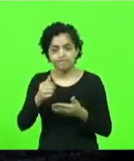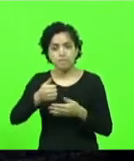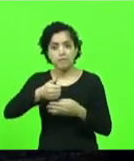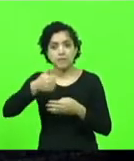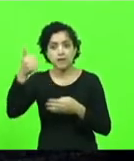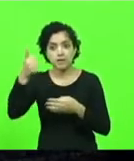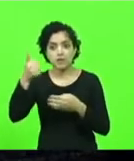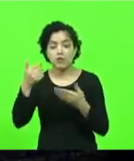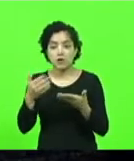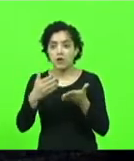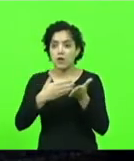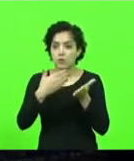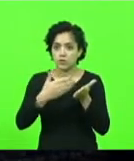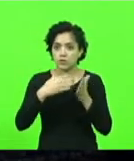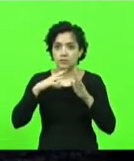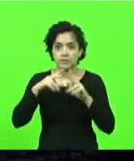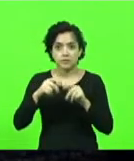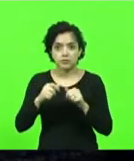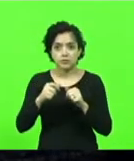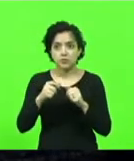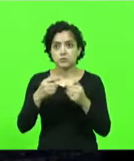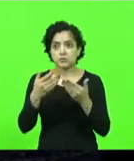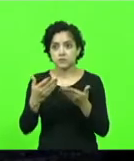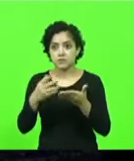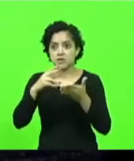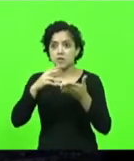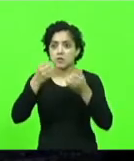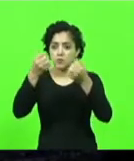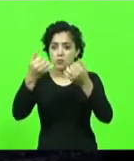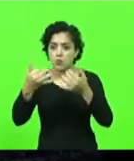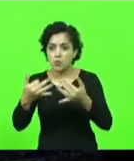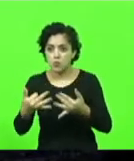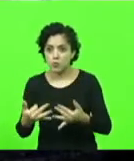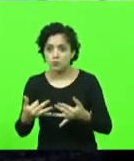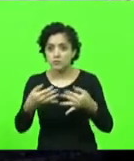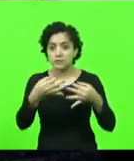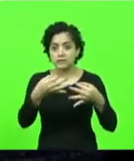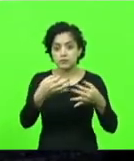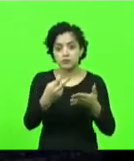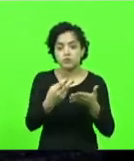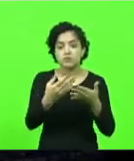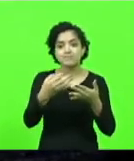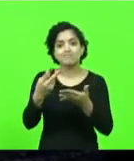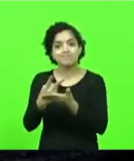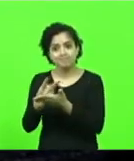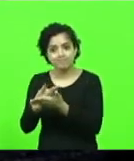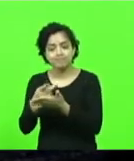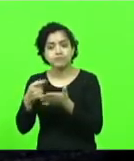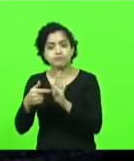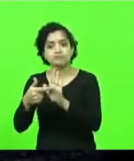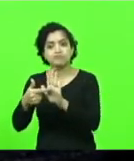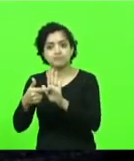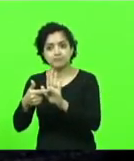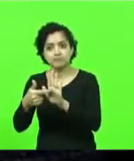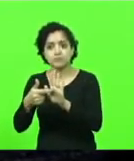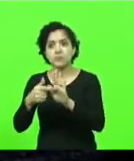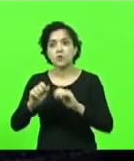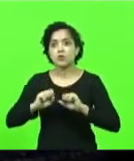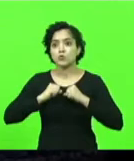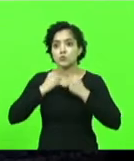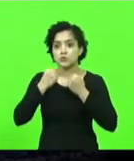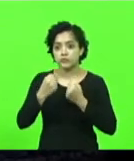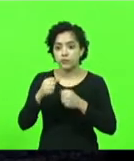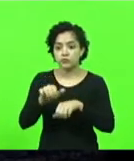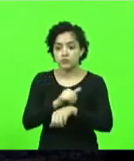é um livro para todos nós porque conta os os acertos mas também os erros o esforço EA